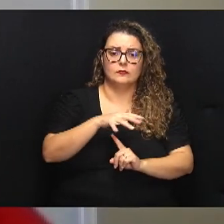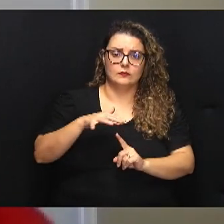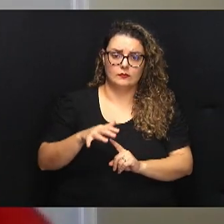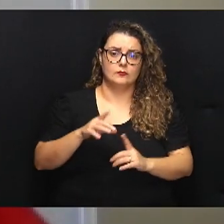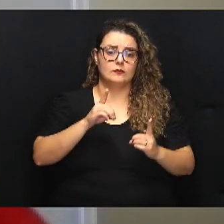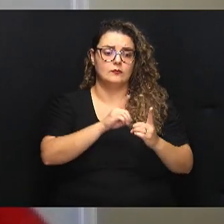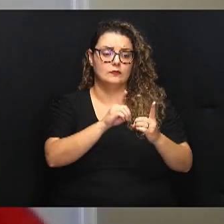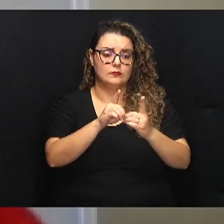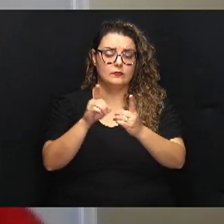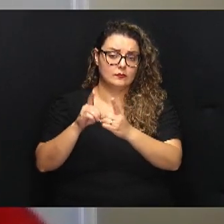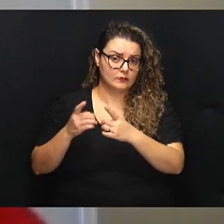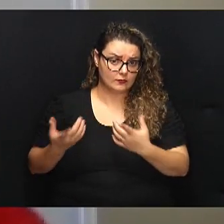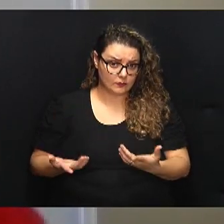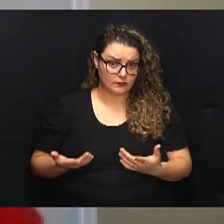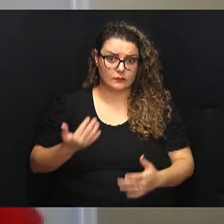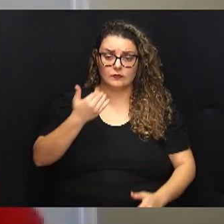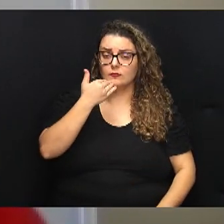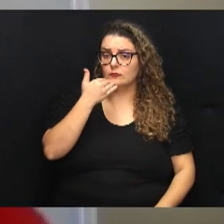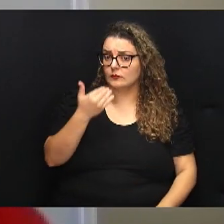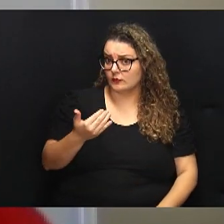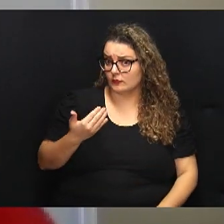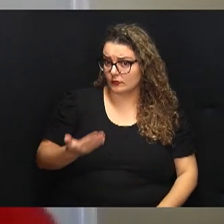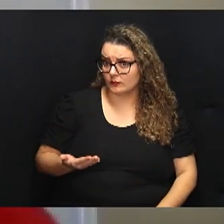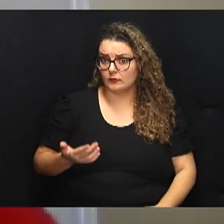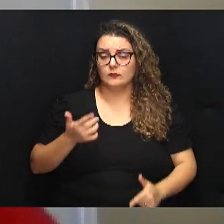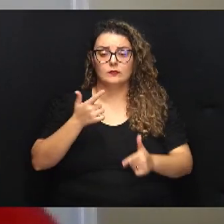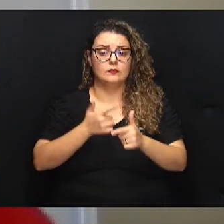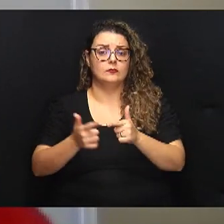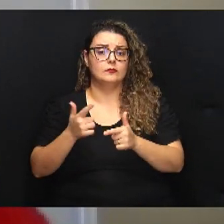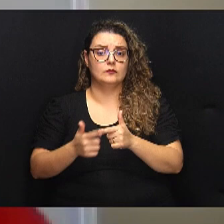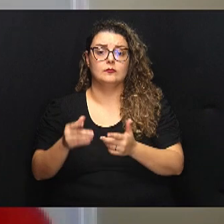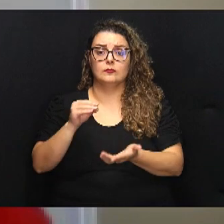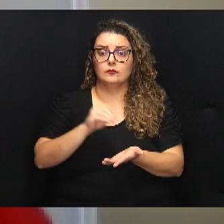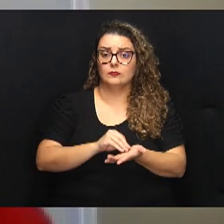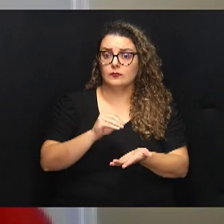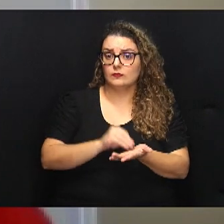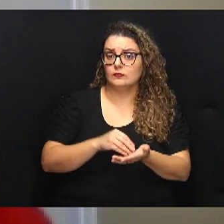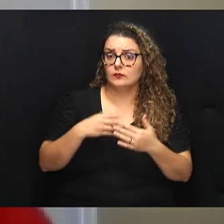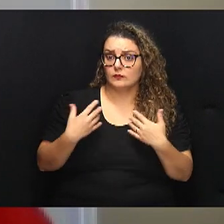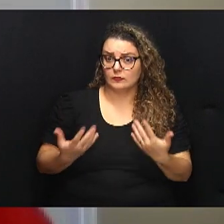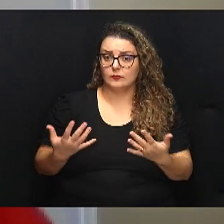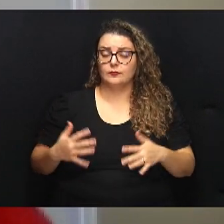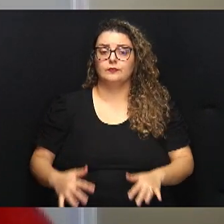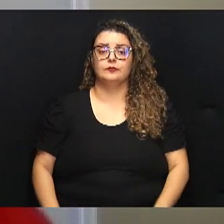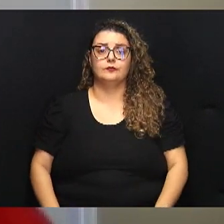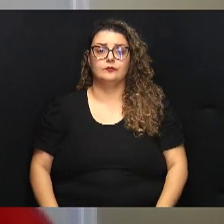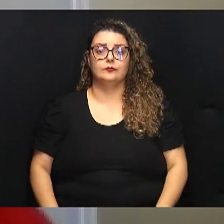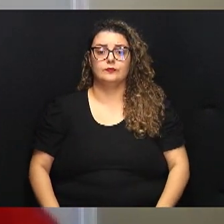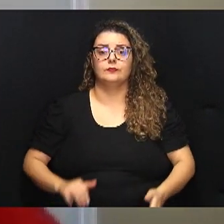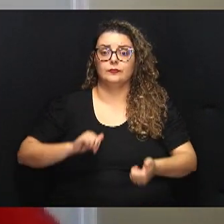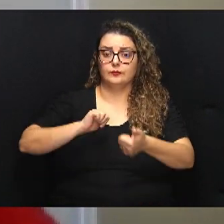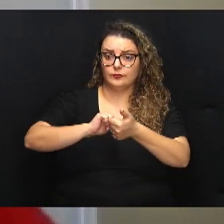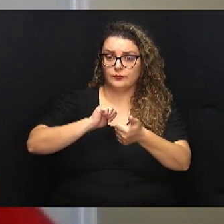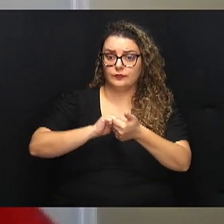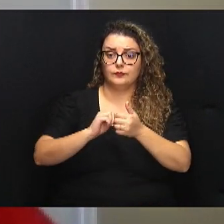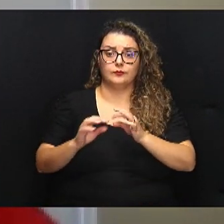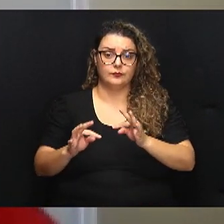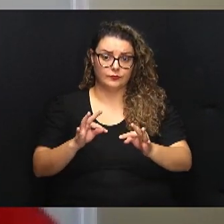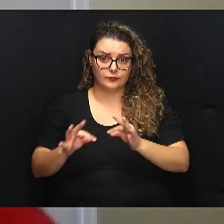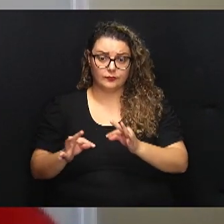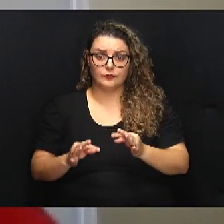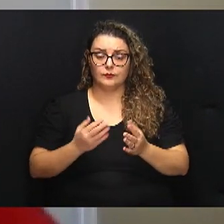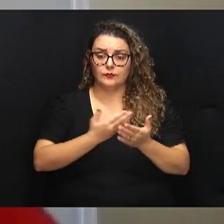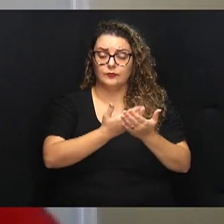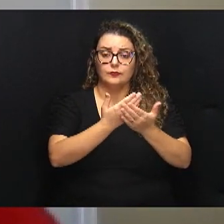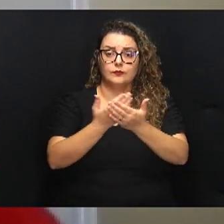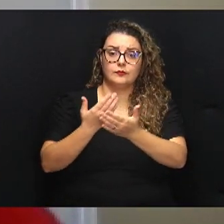atender a demanda, há problemas de falta de qualidade técnica nos estudos